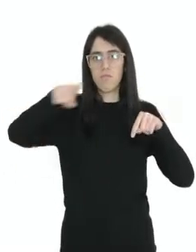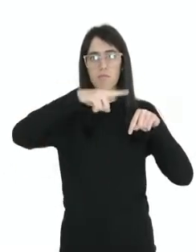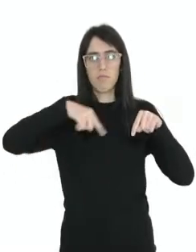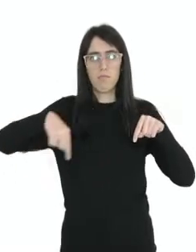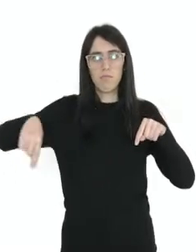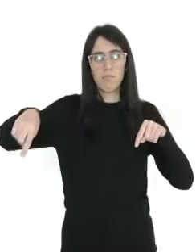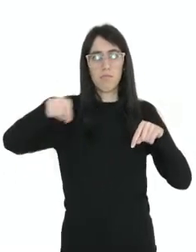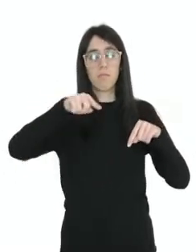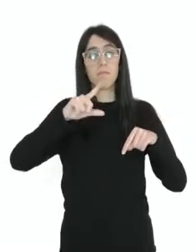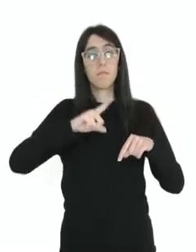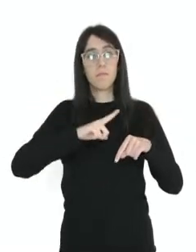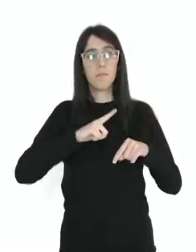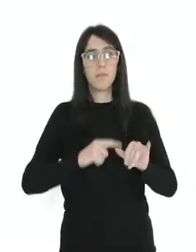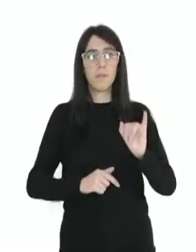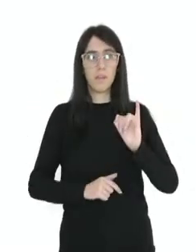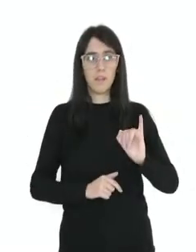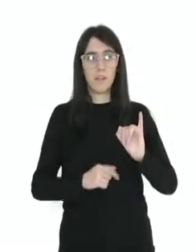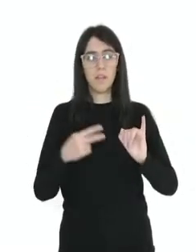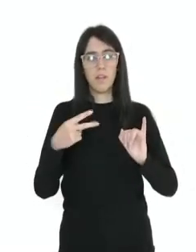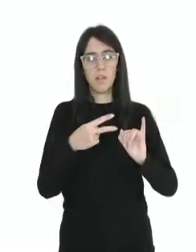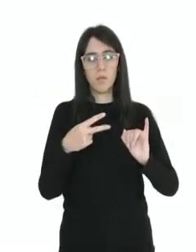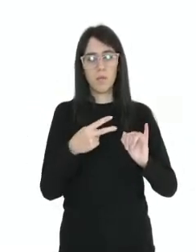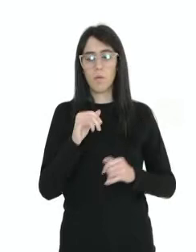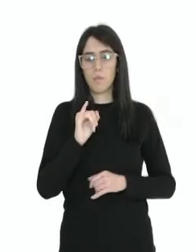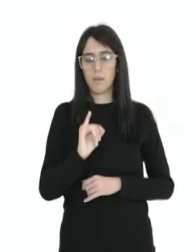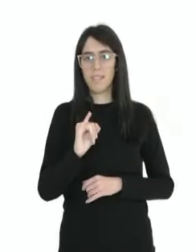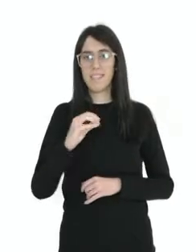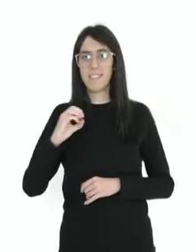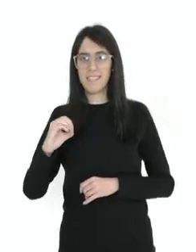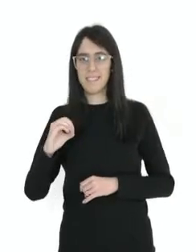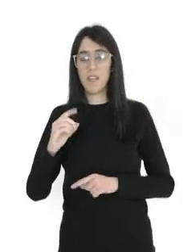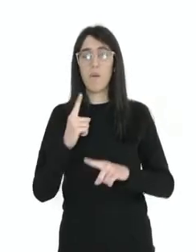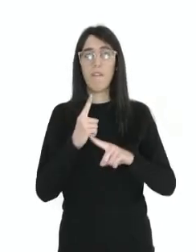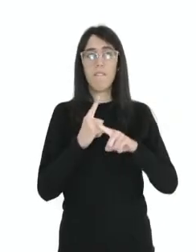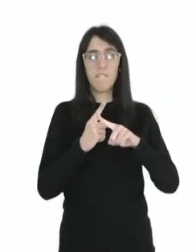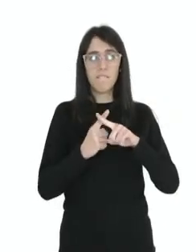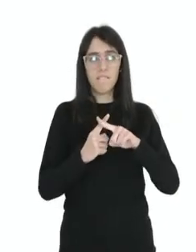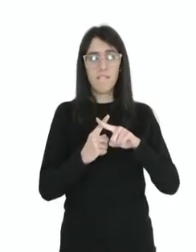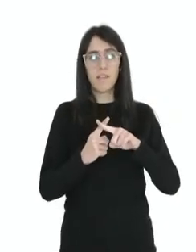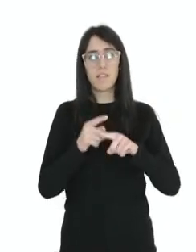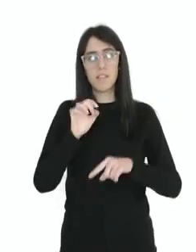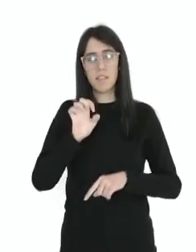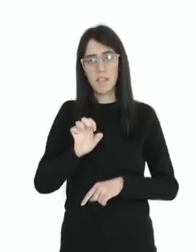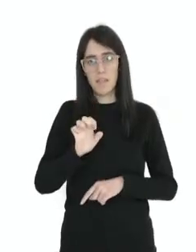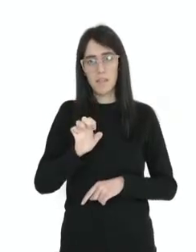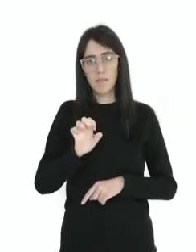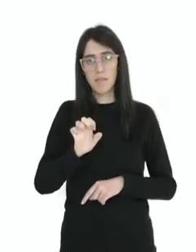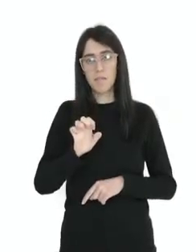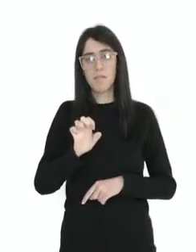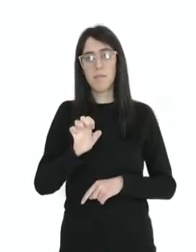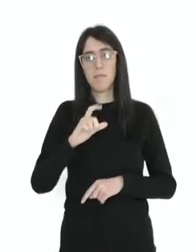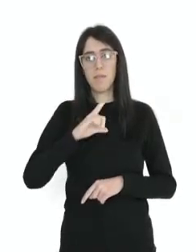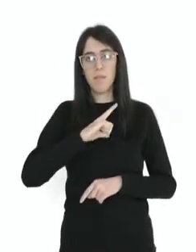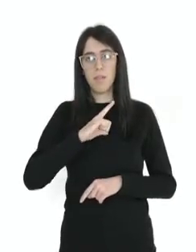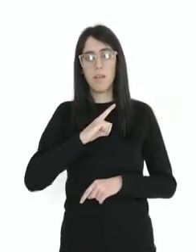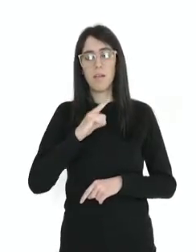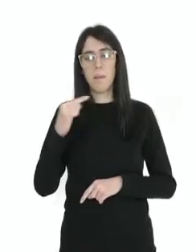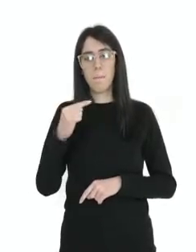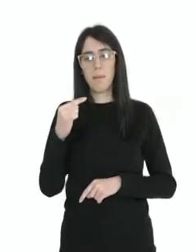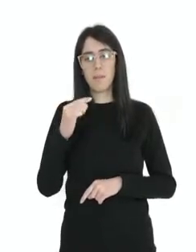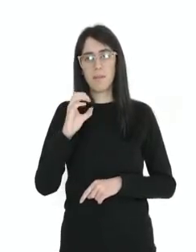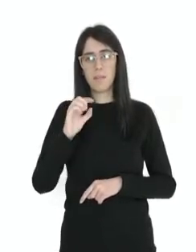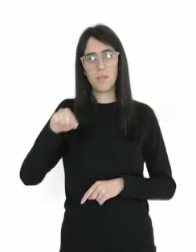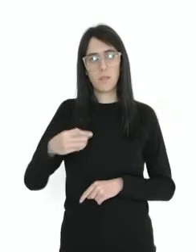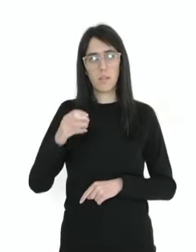igual I0 ou I inicial vezes Z elevado na 0,02t, em